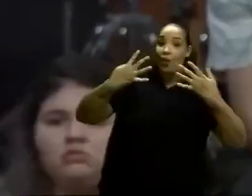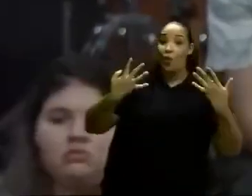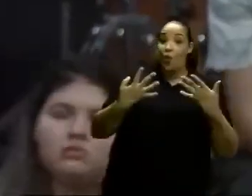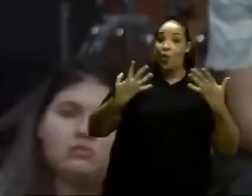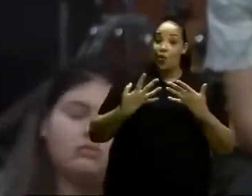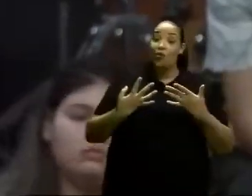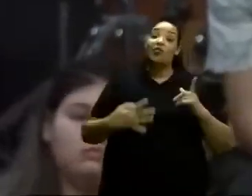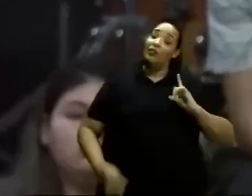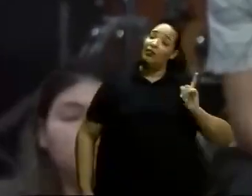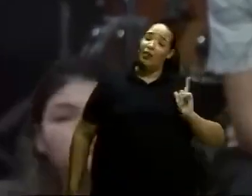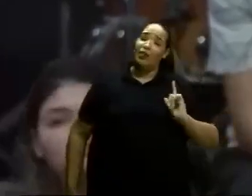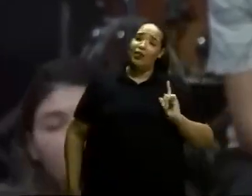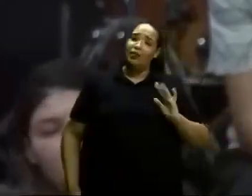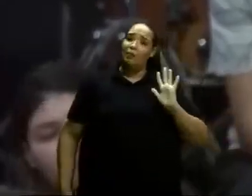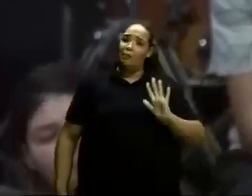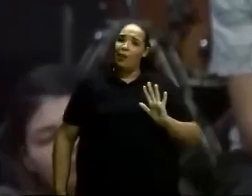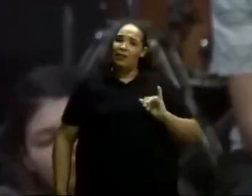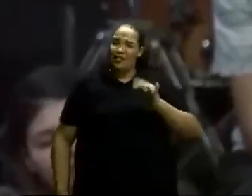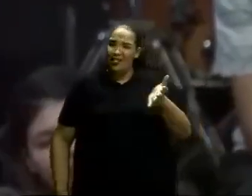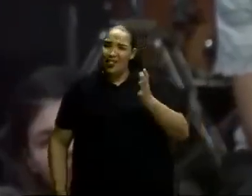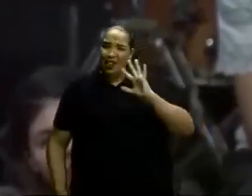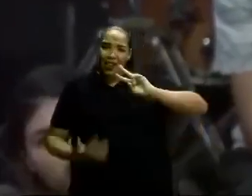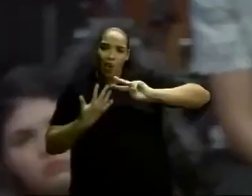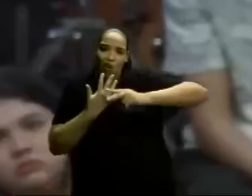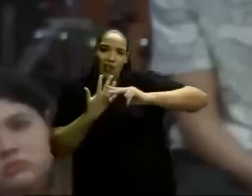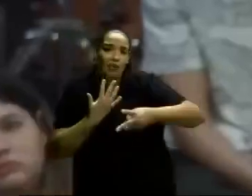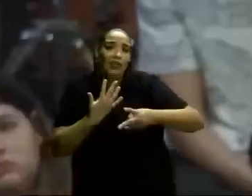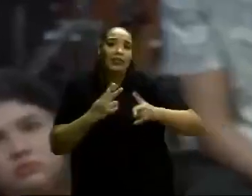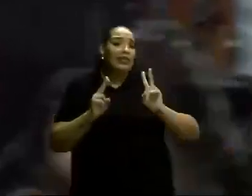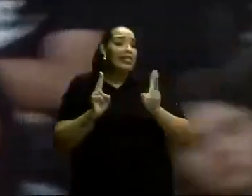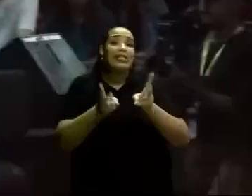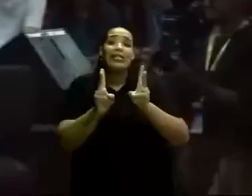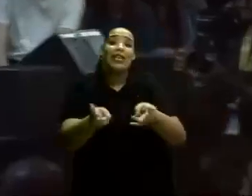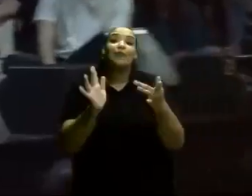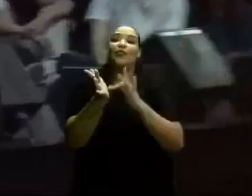ter atenção hoje. Mas se você quiser resultado, vai ter atenção sempre.